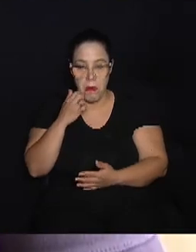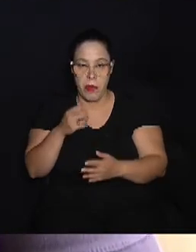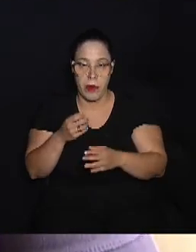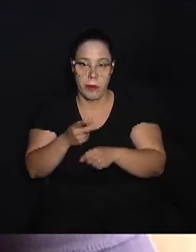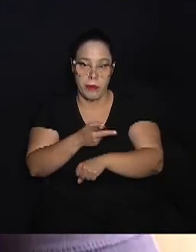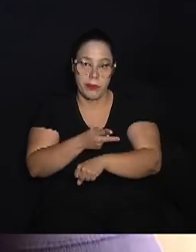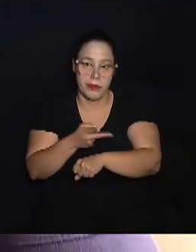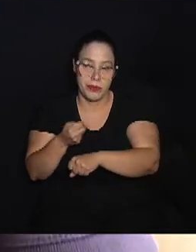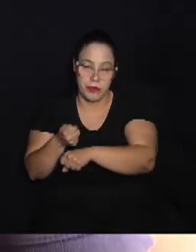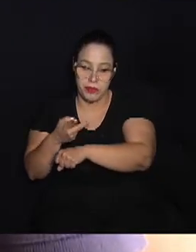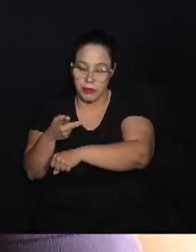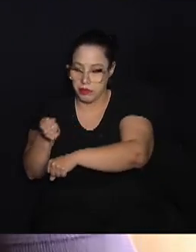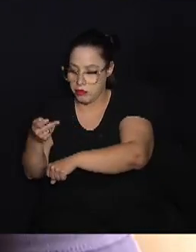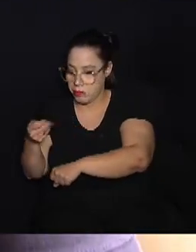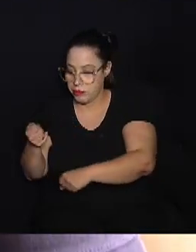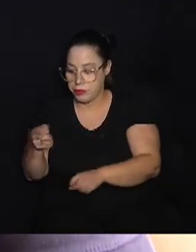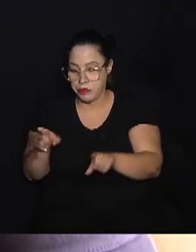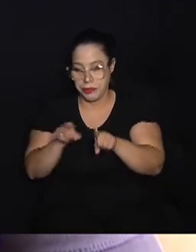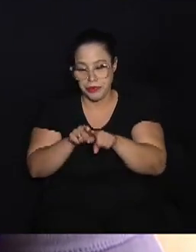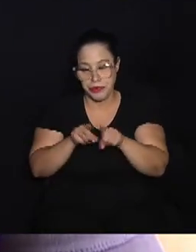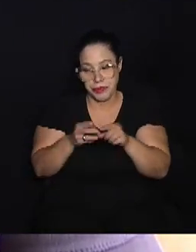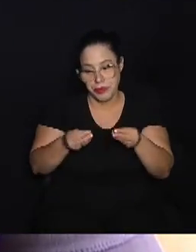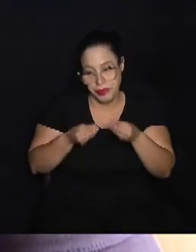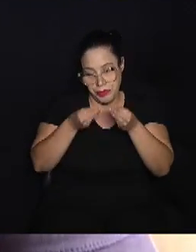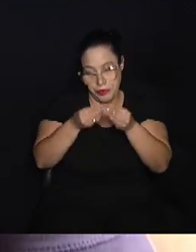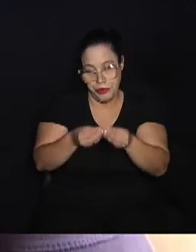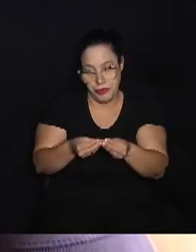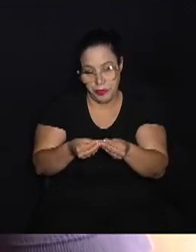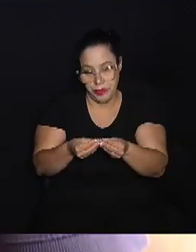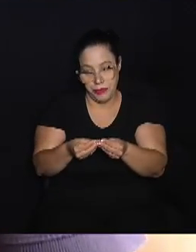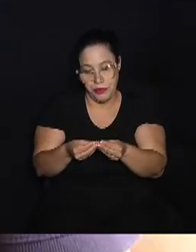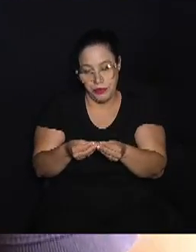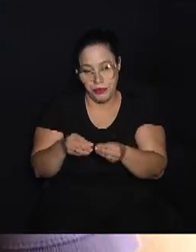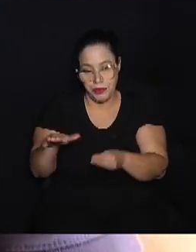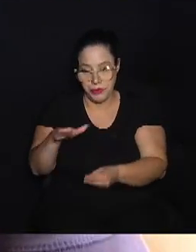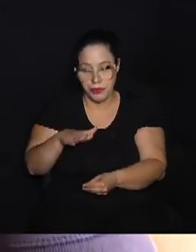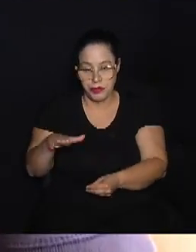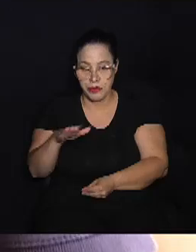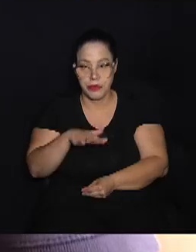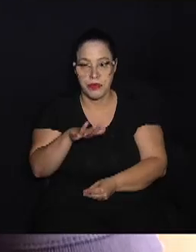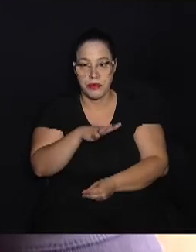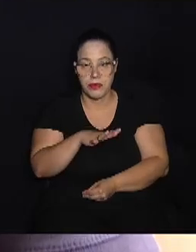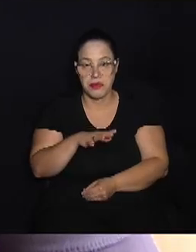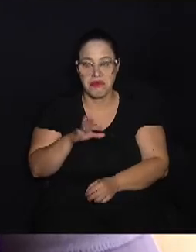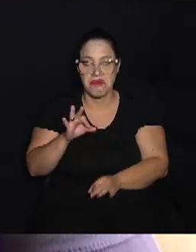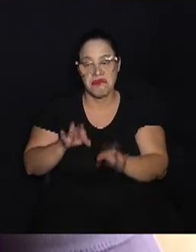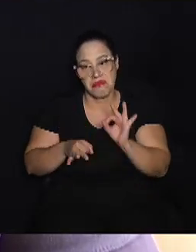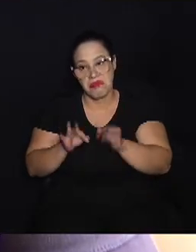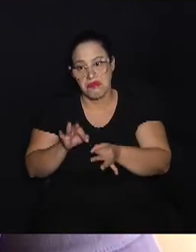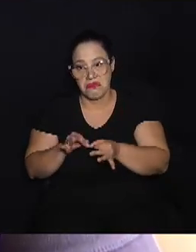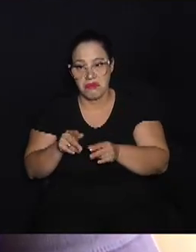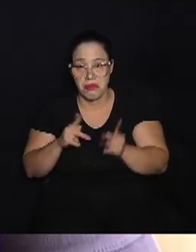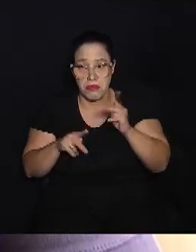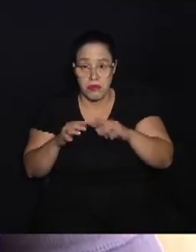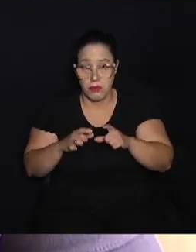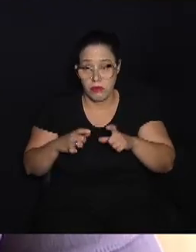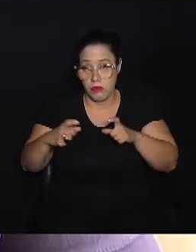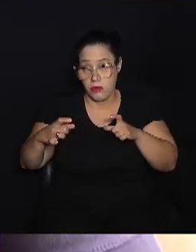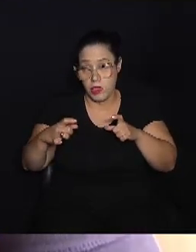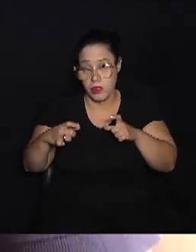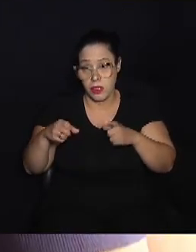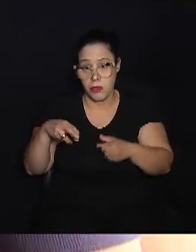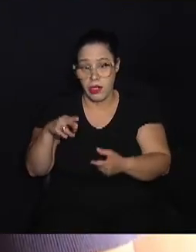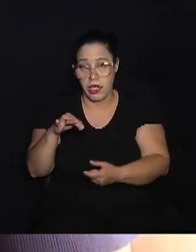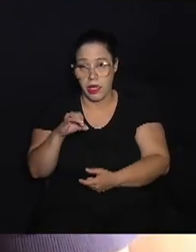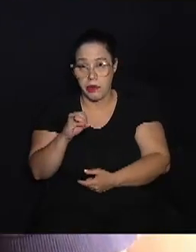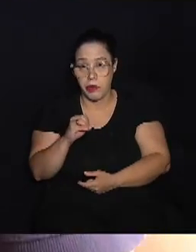regionais do estado, né, eles repassam para os municípios, né. Repassam geralmente de acordo com o tamanho populacional do